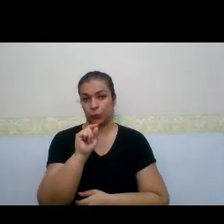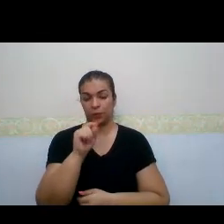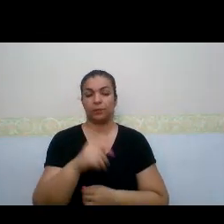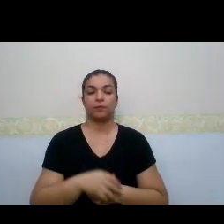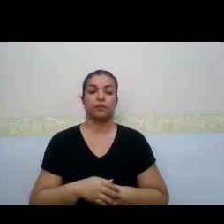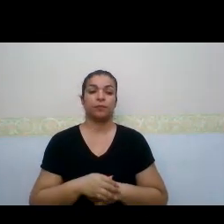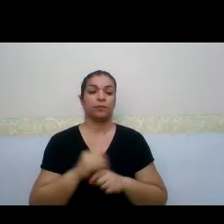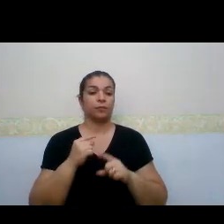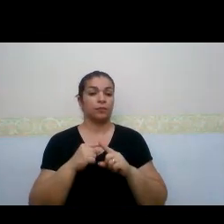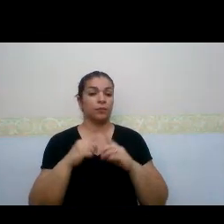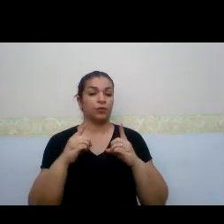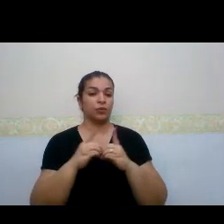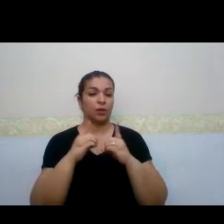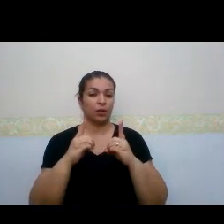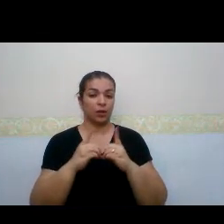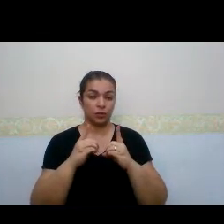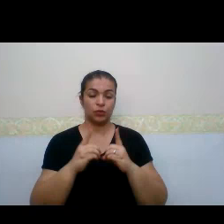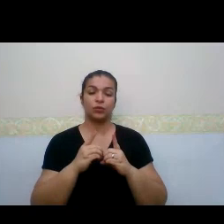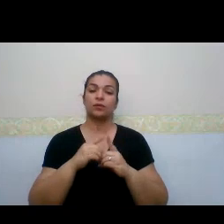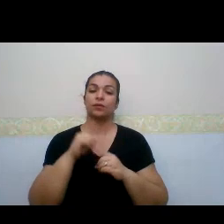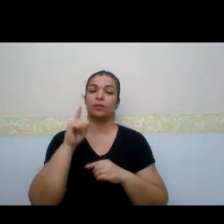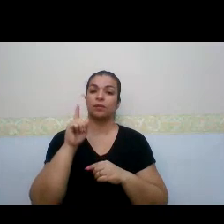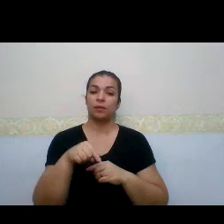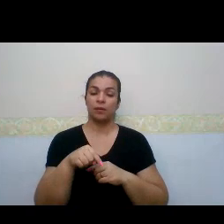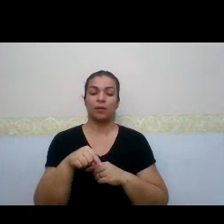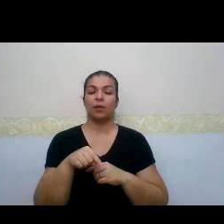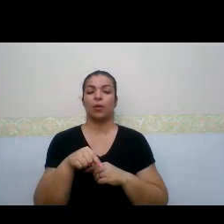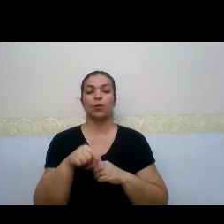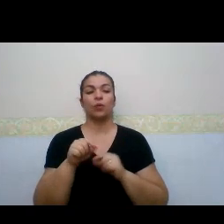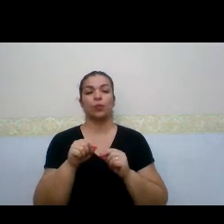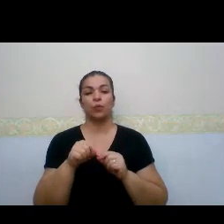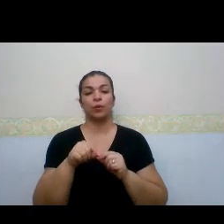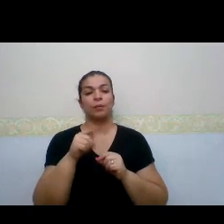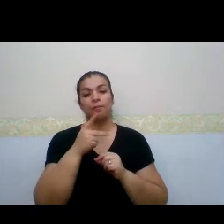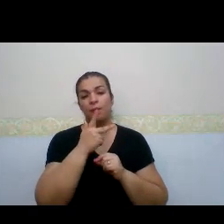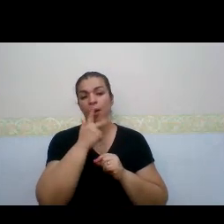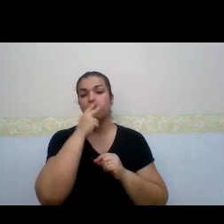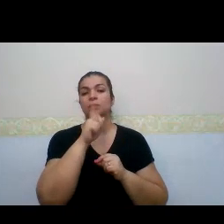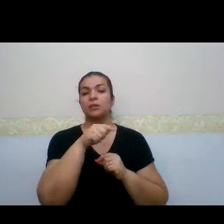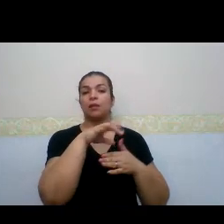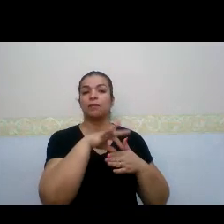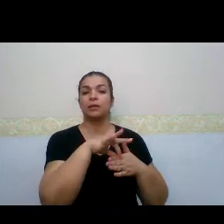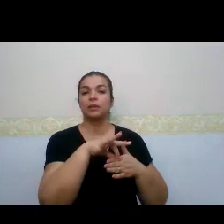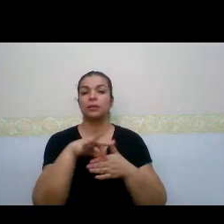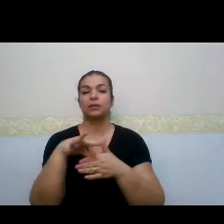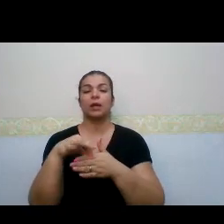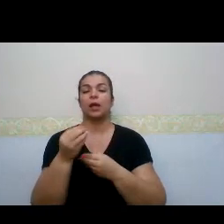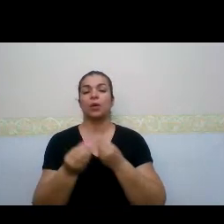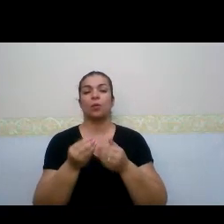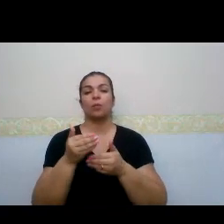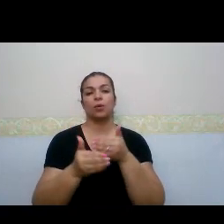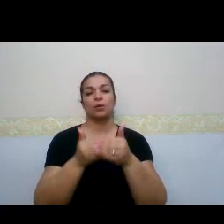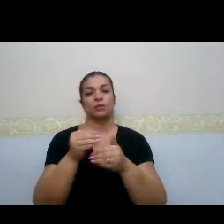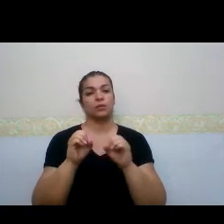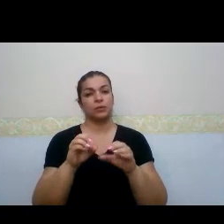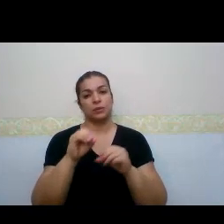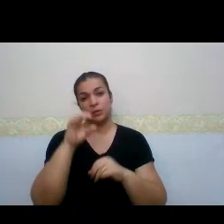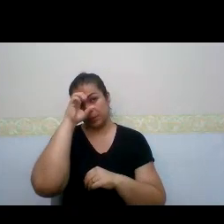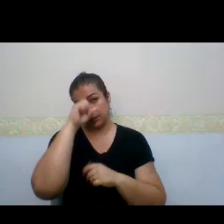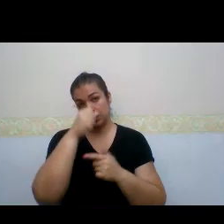ela é uma condutora do processo de ensino e aprendizagem. Então, se você